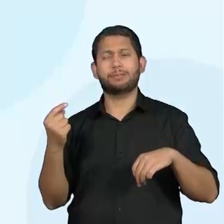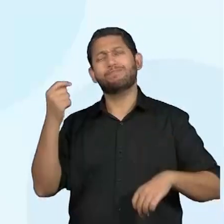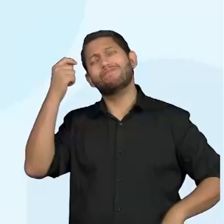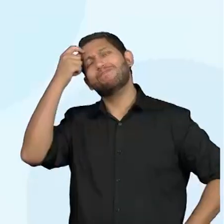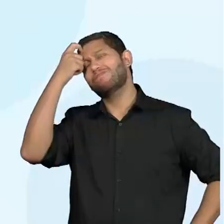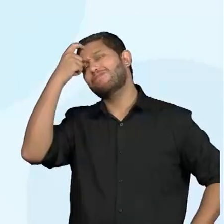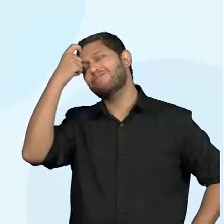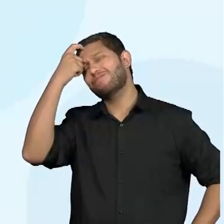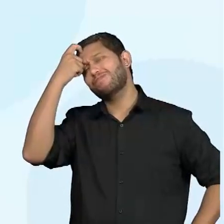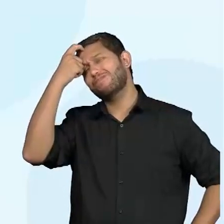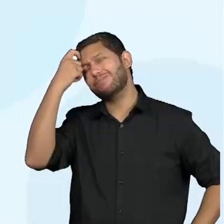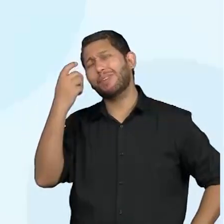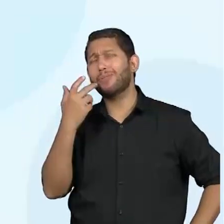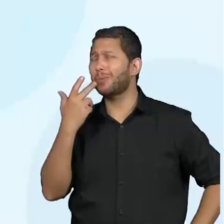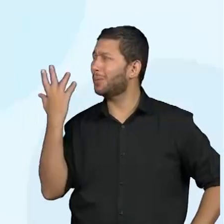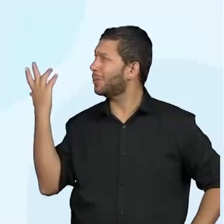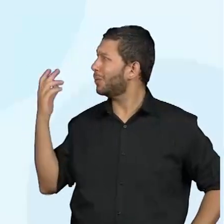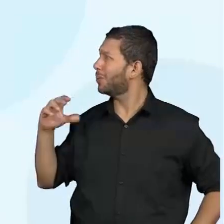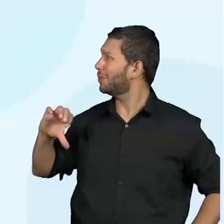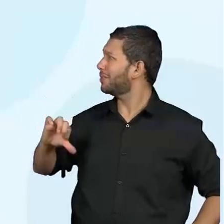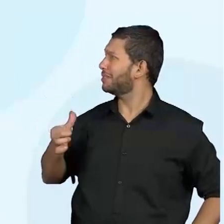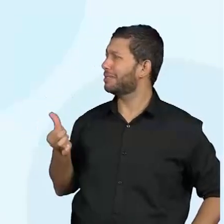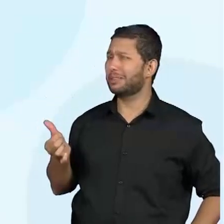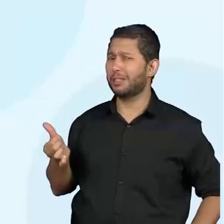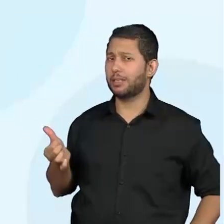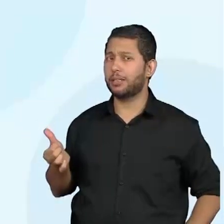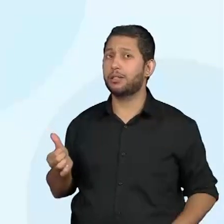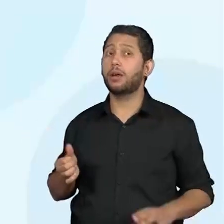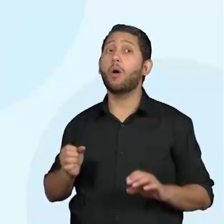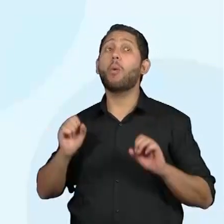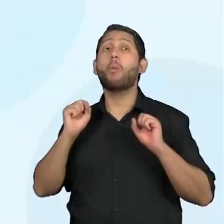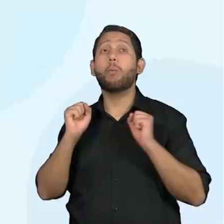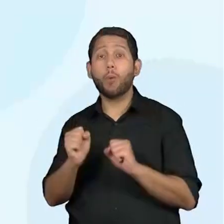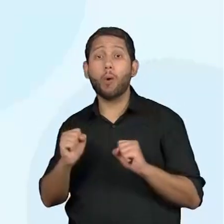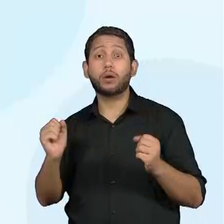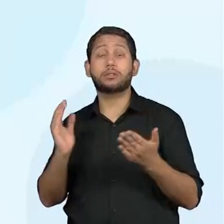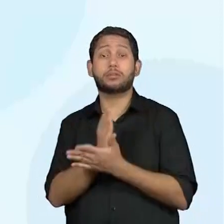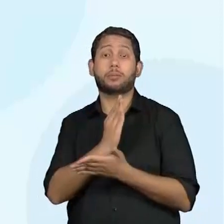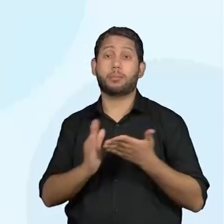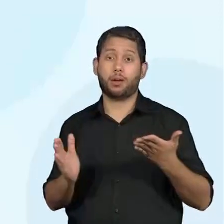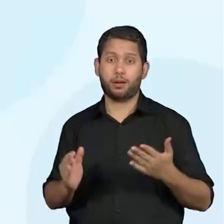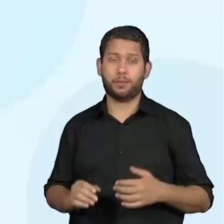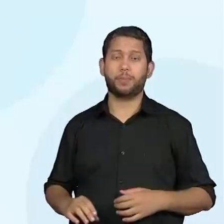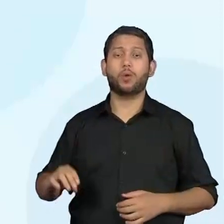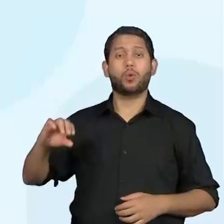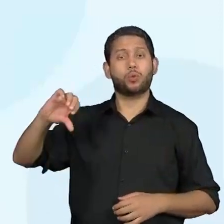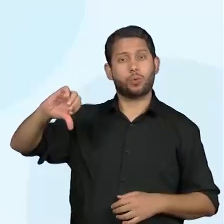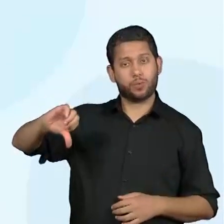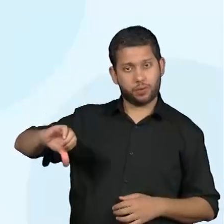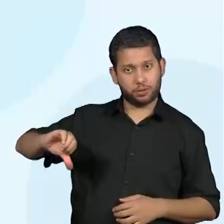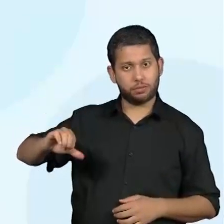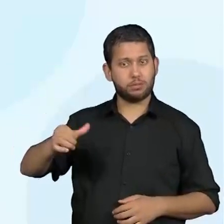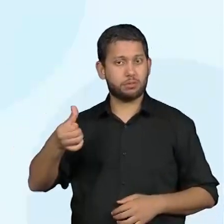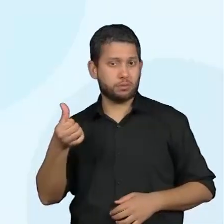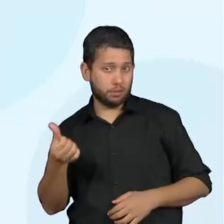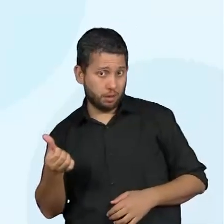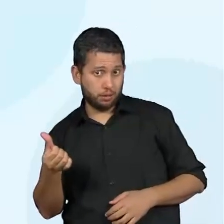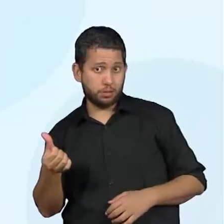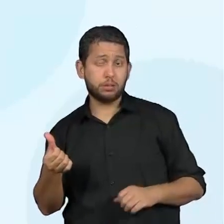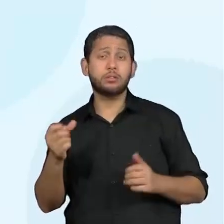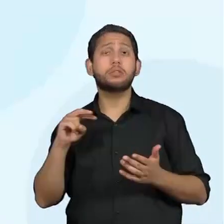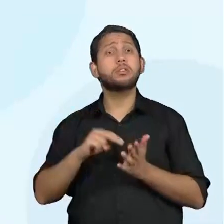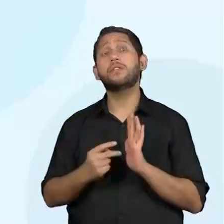podem pensar também que eu posso escrever 96 minutos desse jeito. Eu posso dividir aí